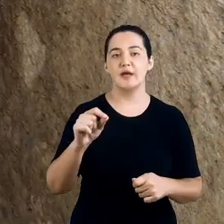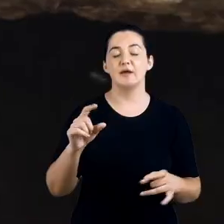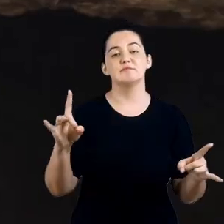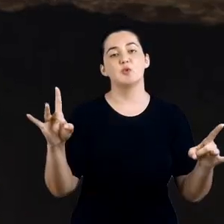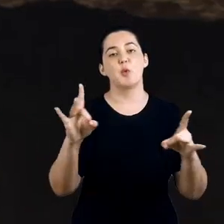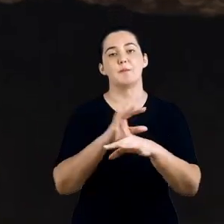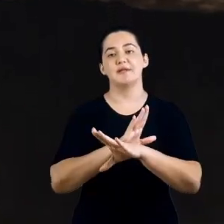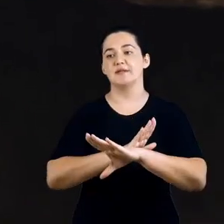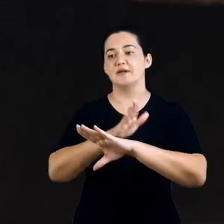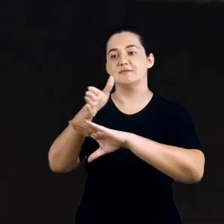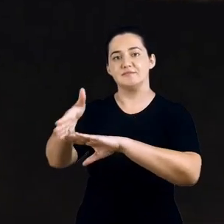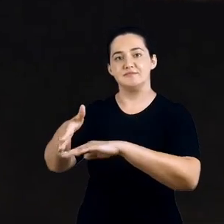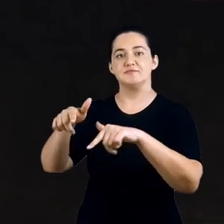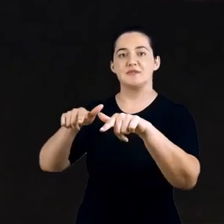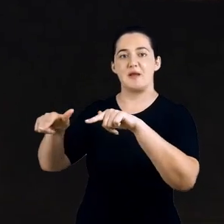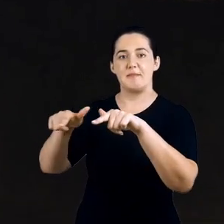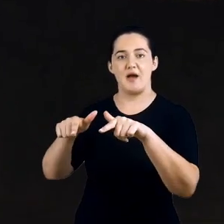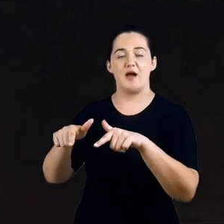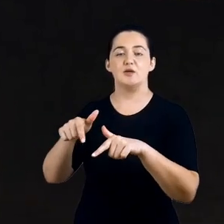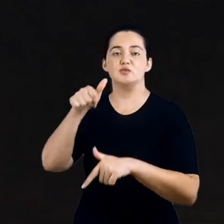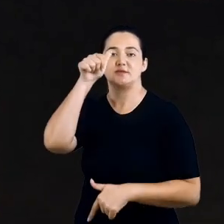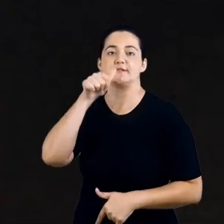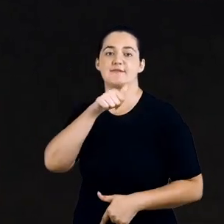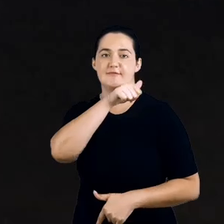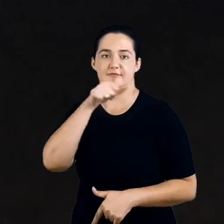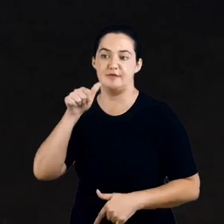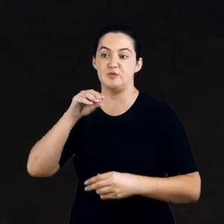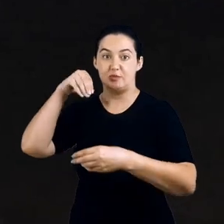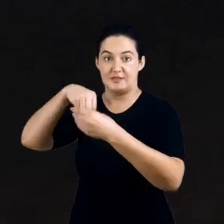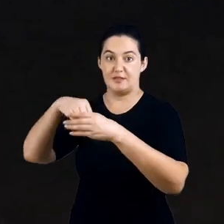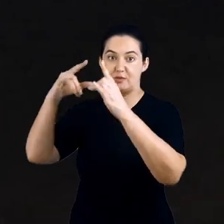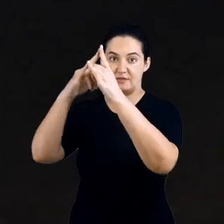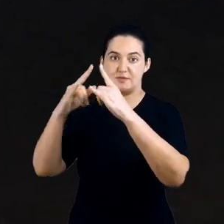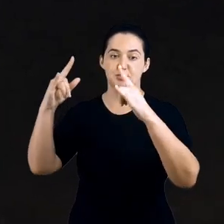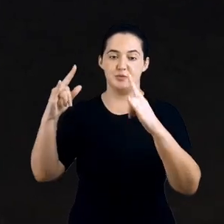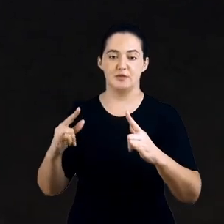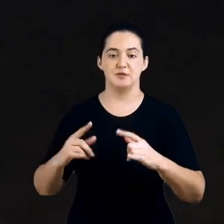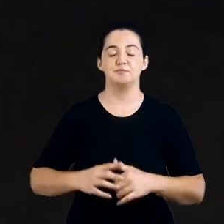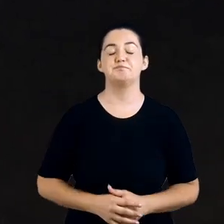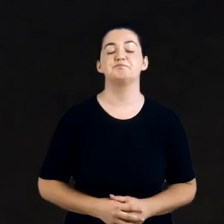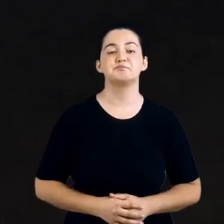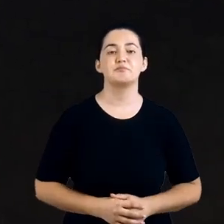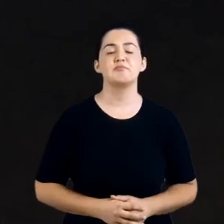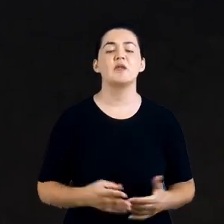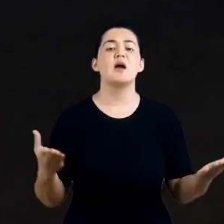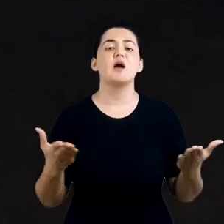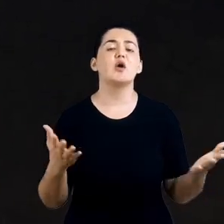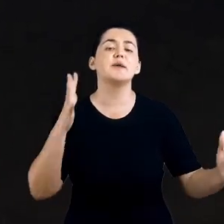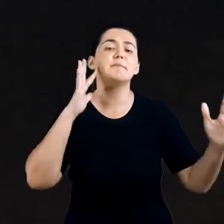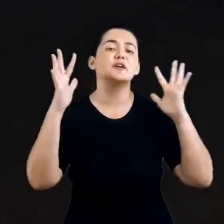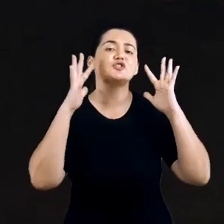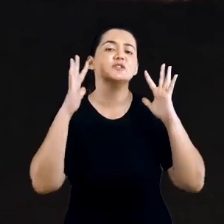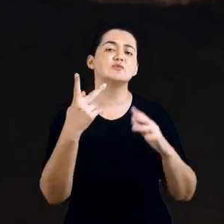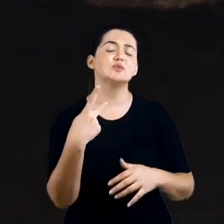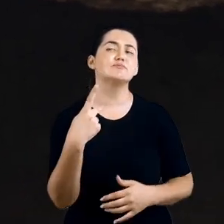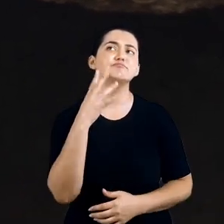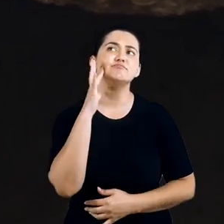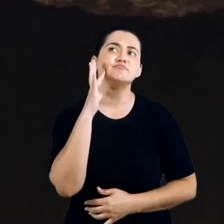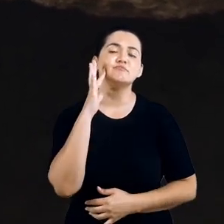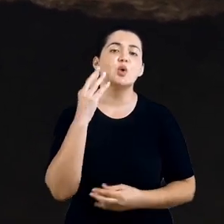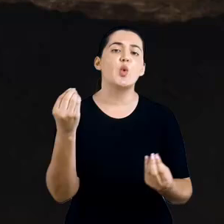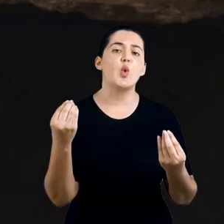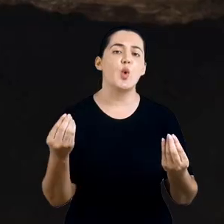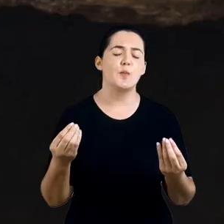completar o seu ofício, o seu ritual ali dentro do santuário. Agora, imagine comigo algumas coisas para